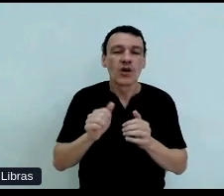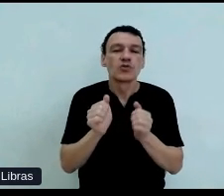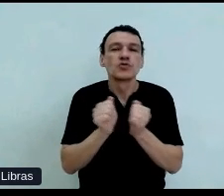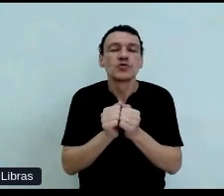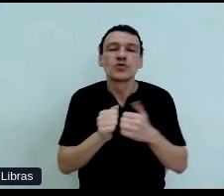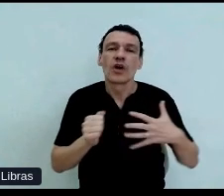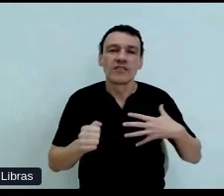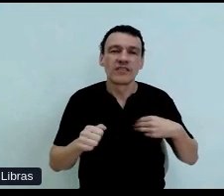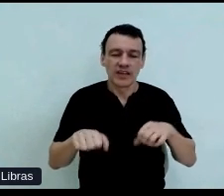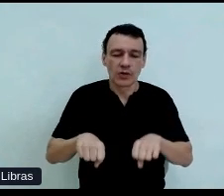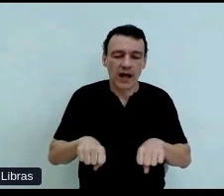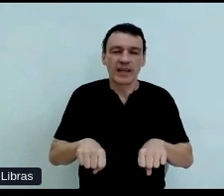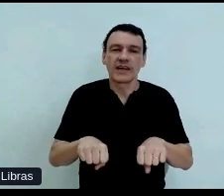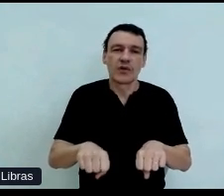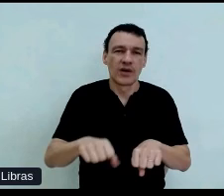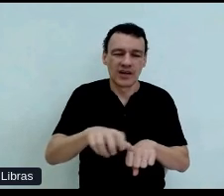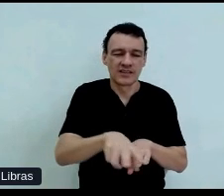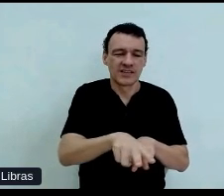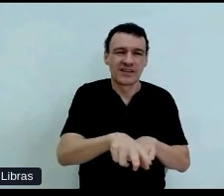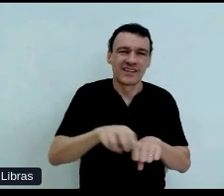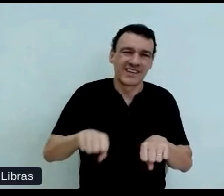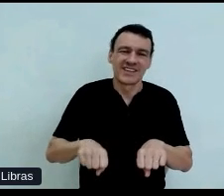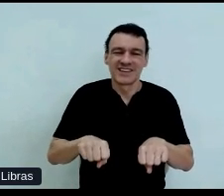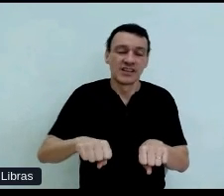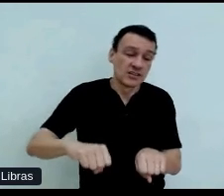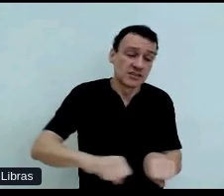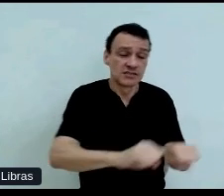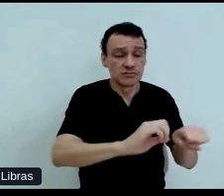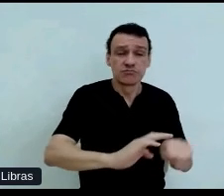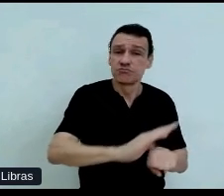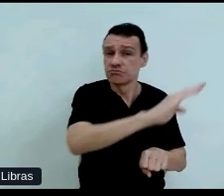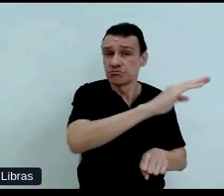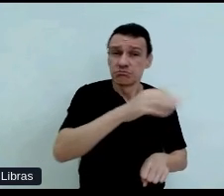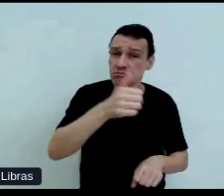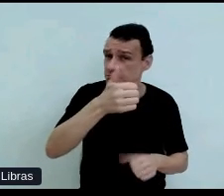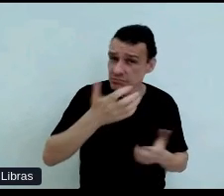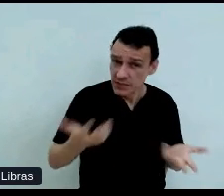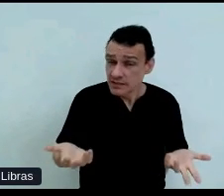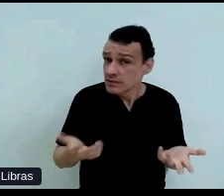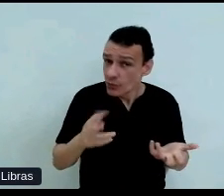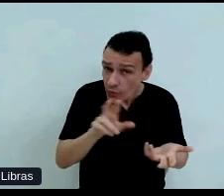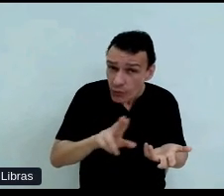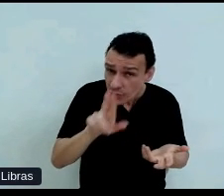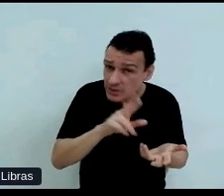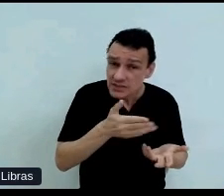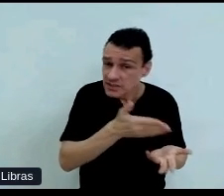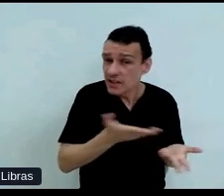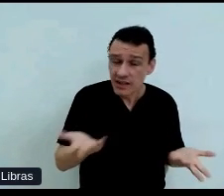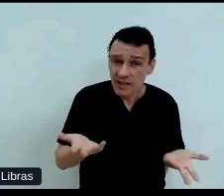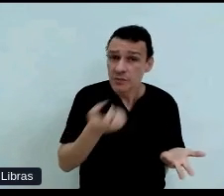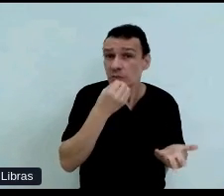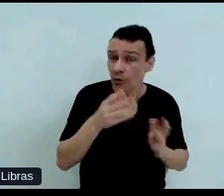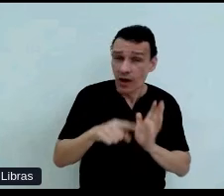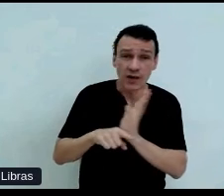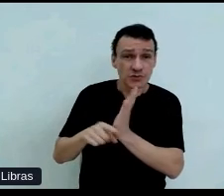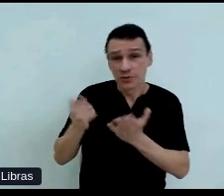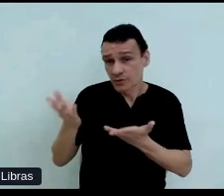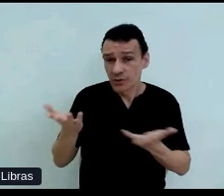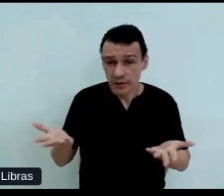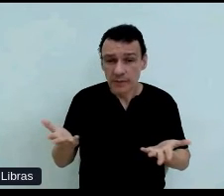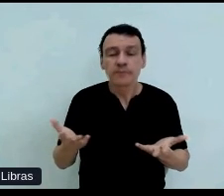também, que são acessibilidade para pessoas que nem têm deficiência. Pode ser uma acessibilidade situacional para